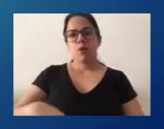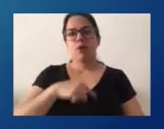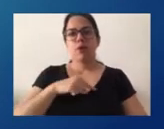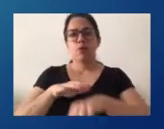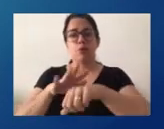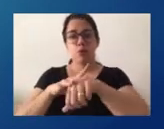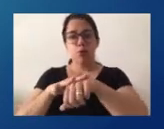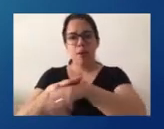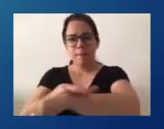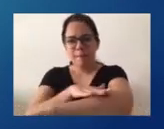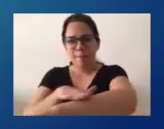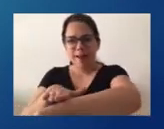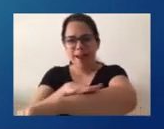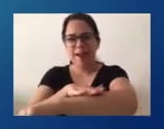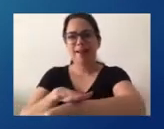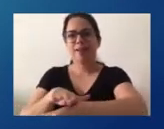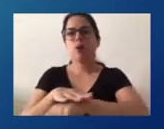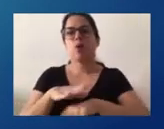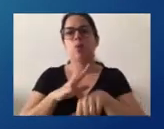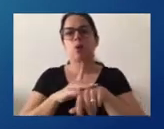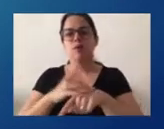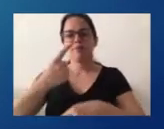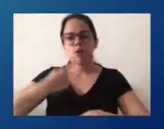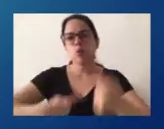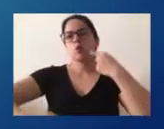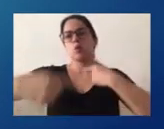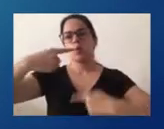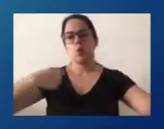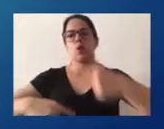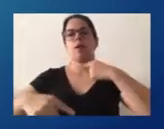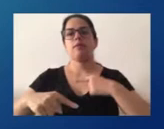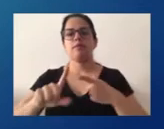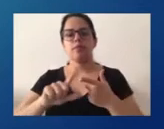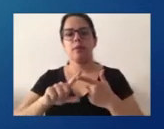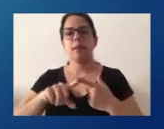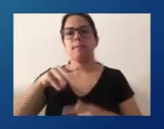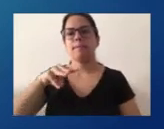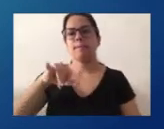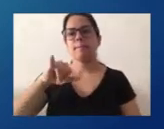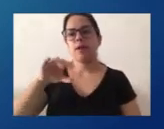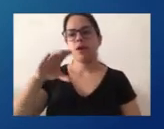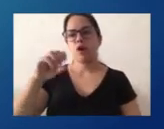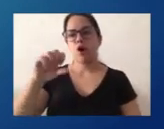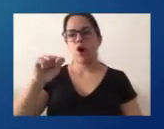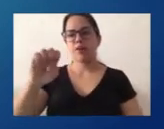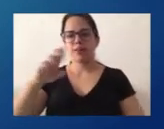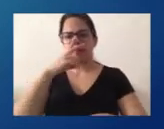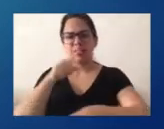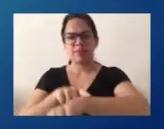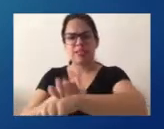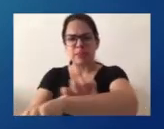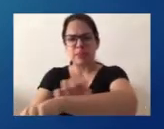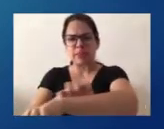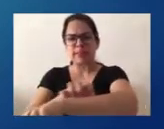A umidade ela é um agente caracterizado pelo excesso de água no ambiente laboral, tanto na forma líquida como na forma de vapor. São grandes